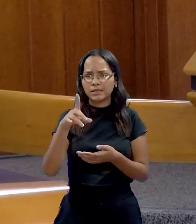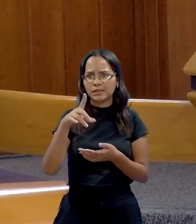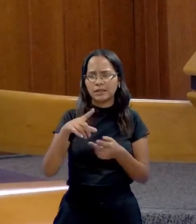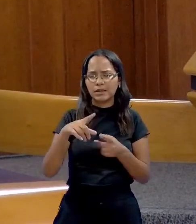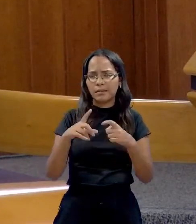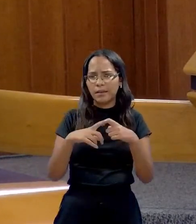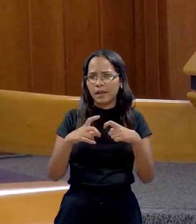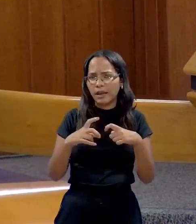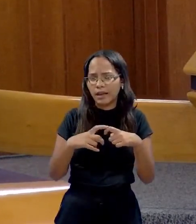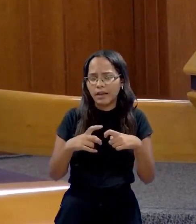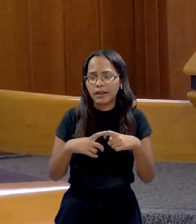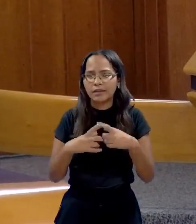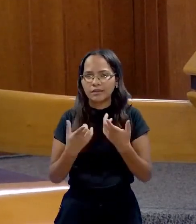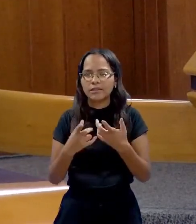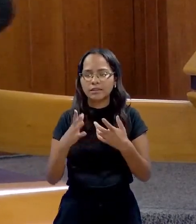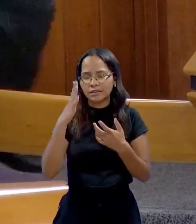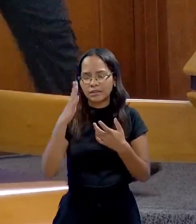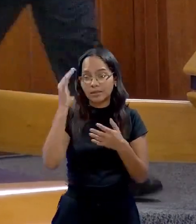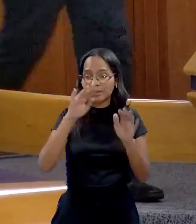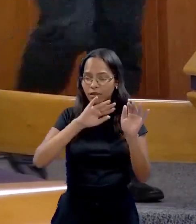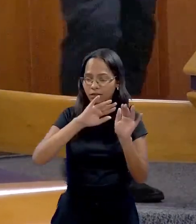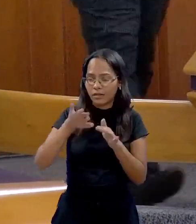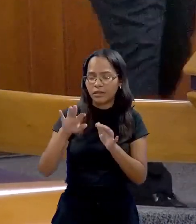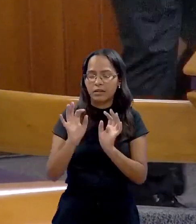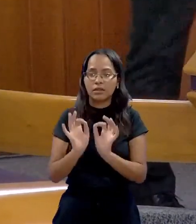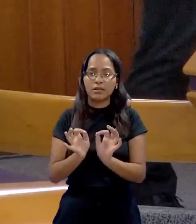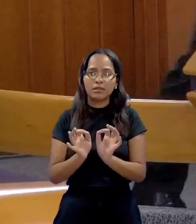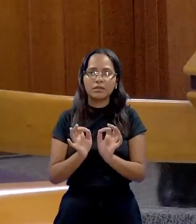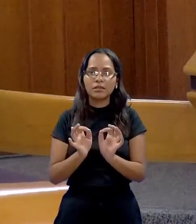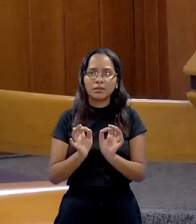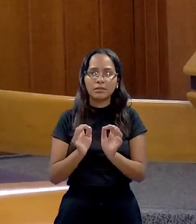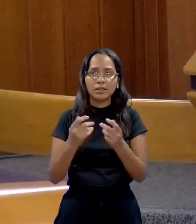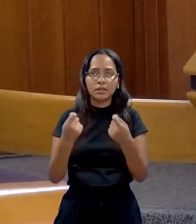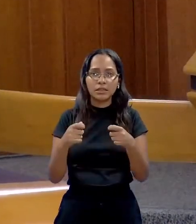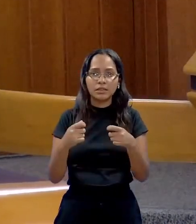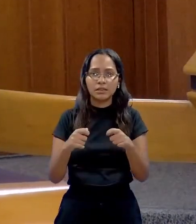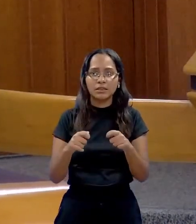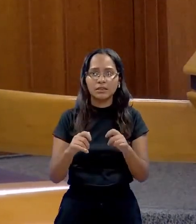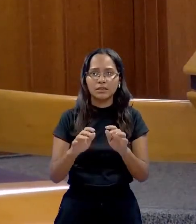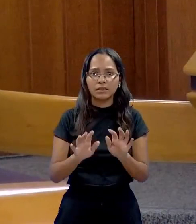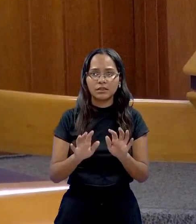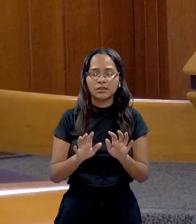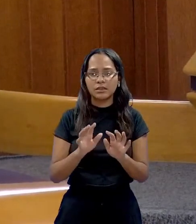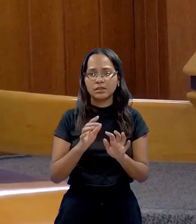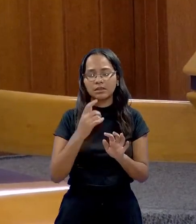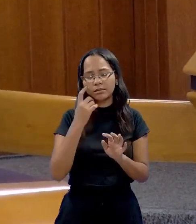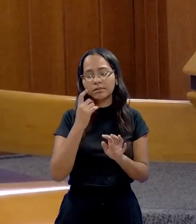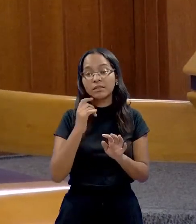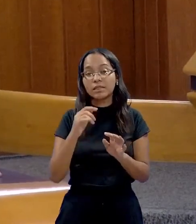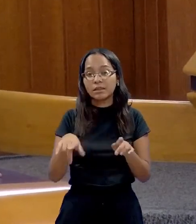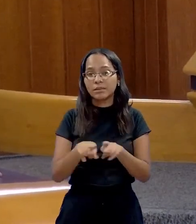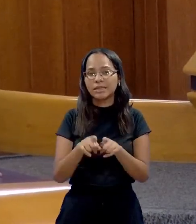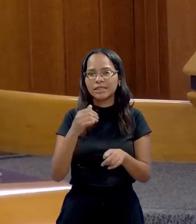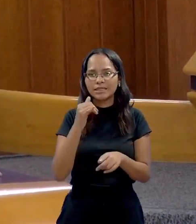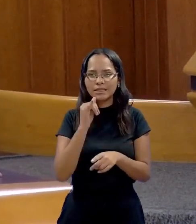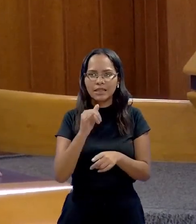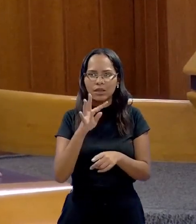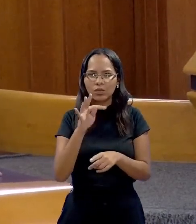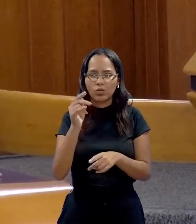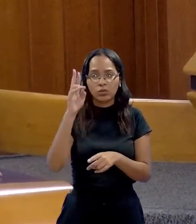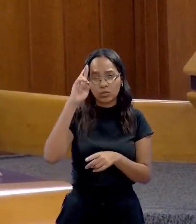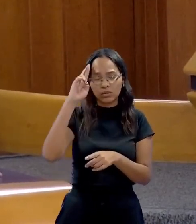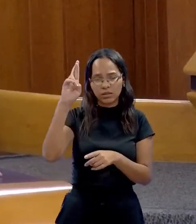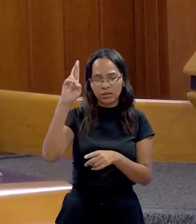licença prêmio e outros afastamentos legais. Então, é essencial que nós venhamos aprovar. E, por fim, dizer também a todos os diretores de escolas